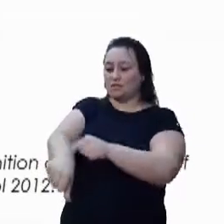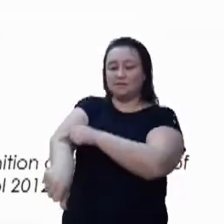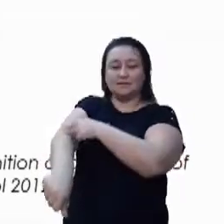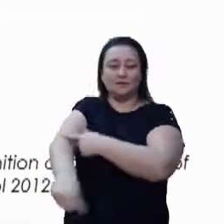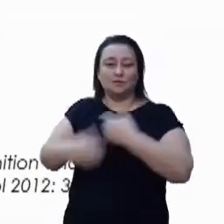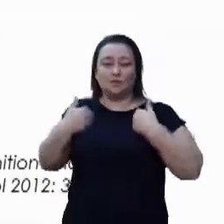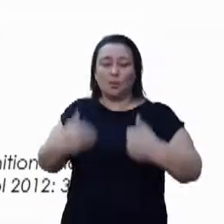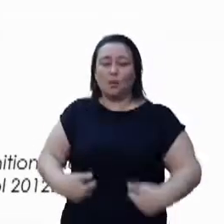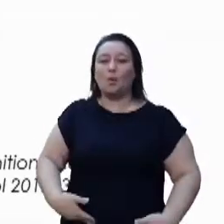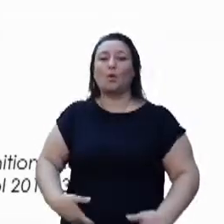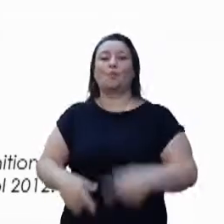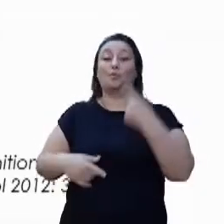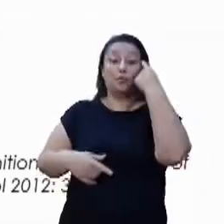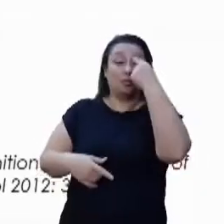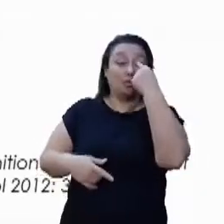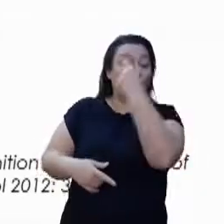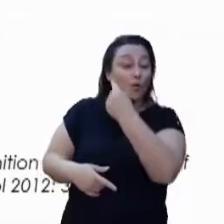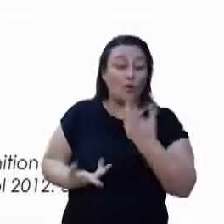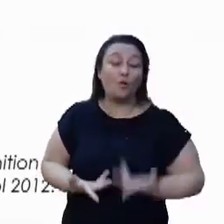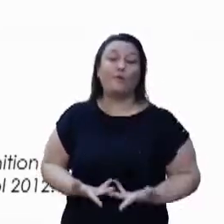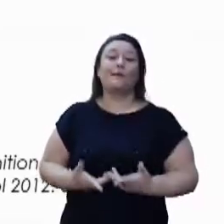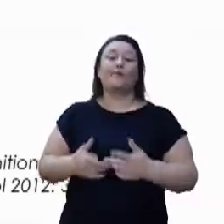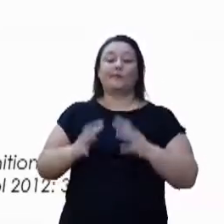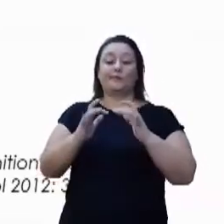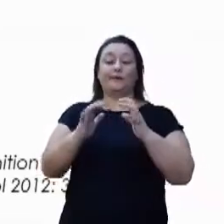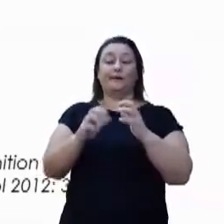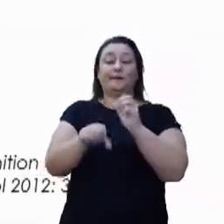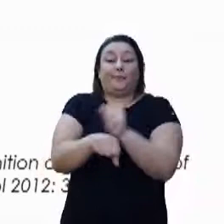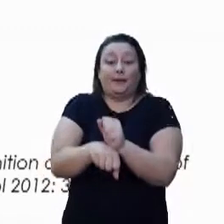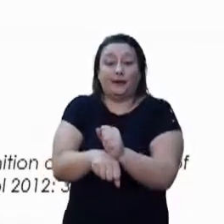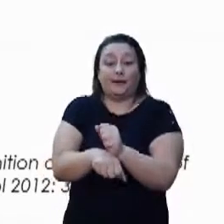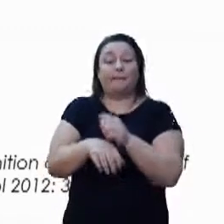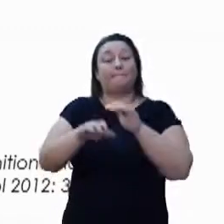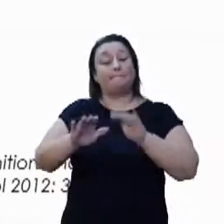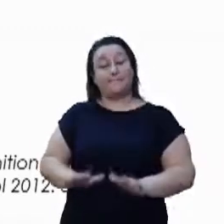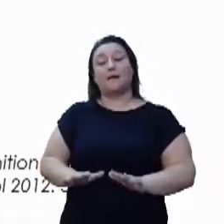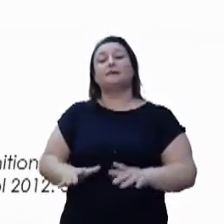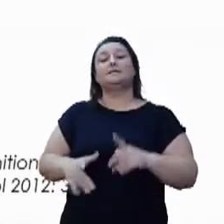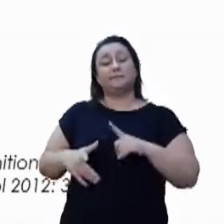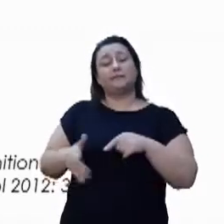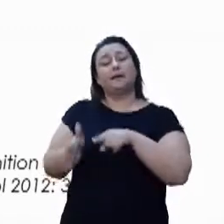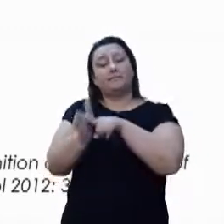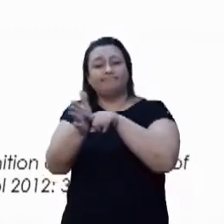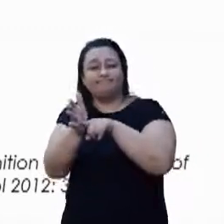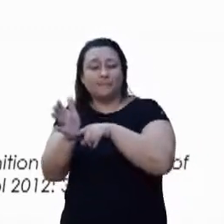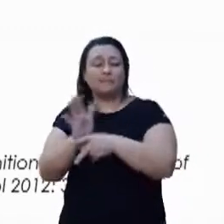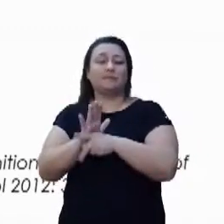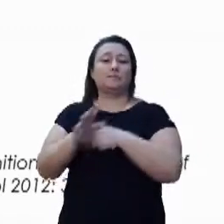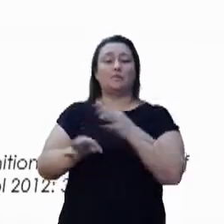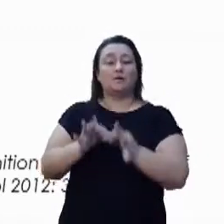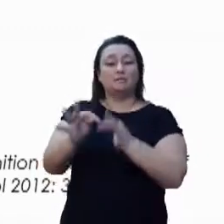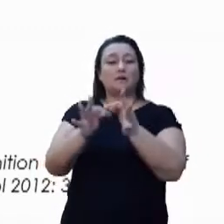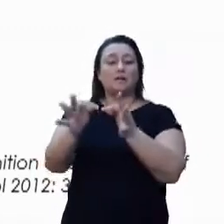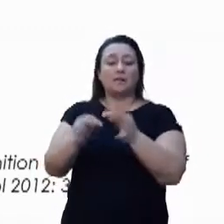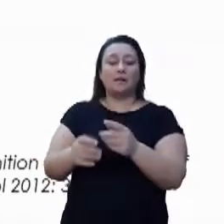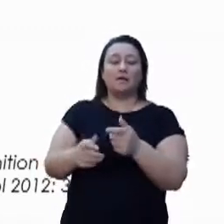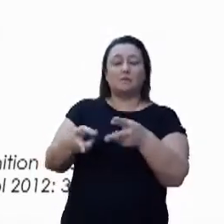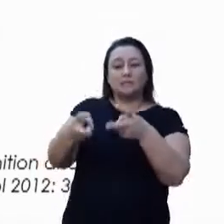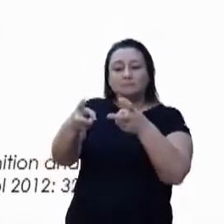alterações oftalmológicas, quadro de paralisia cerebral, mas é um diagnóstico que, prestando atenção,